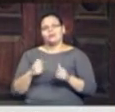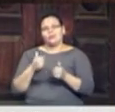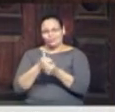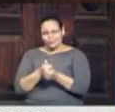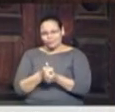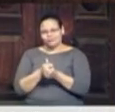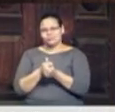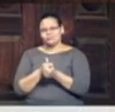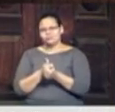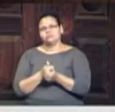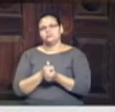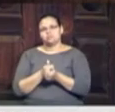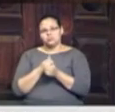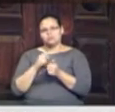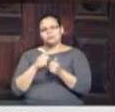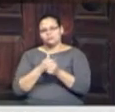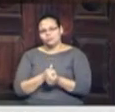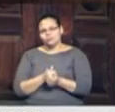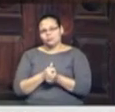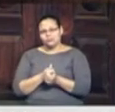acompanhe,